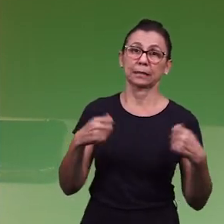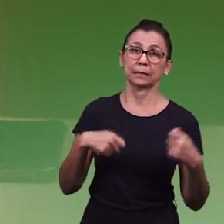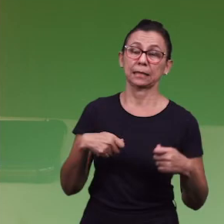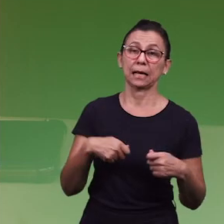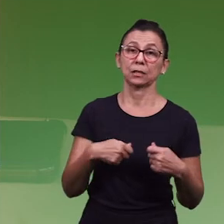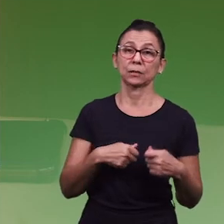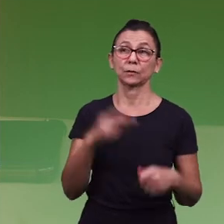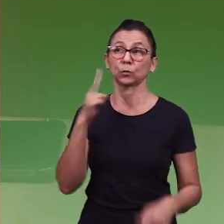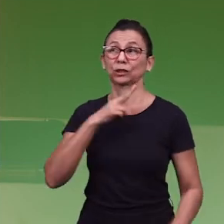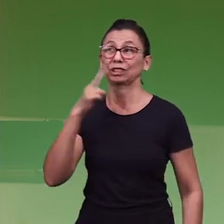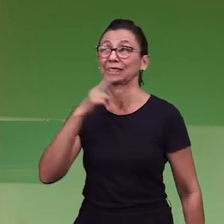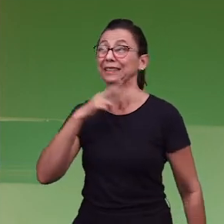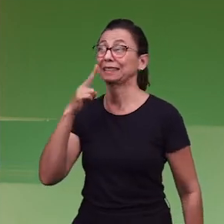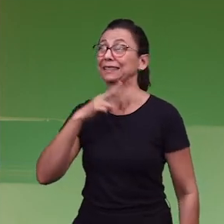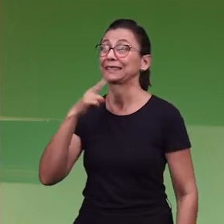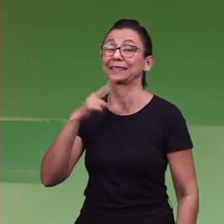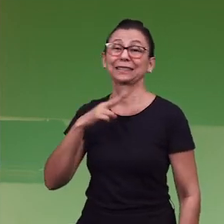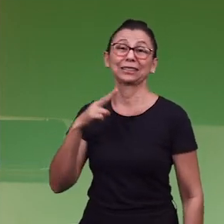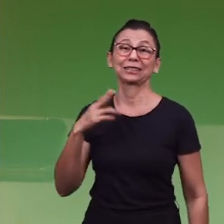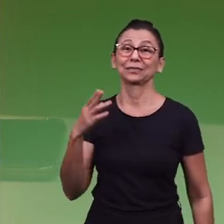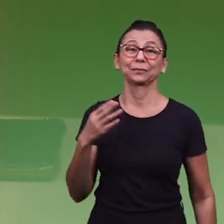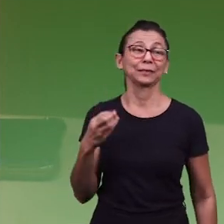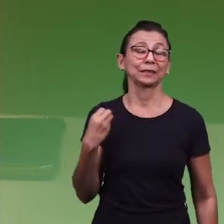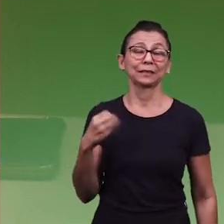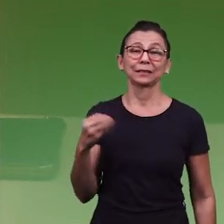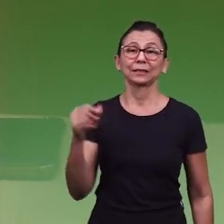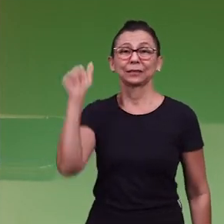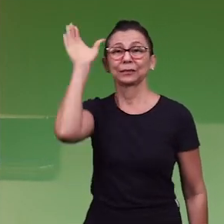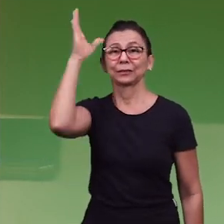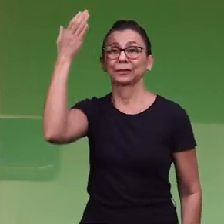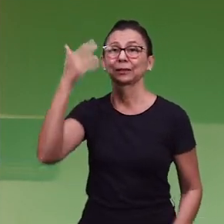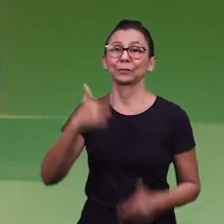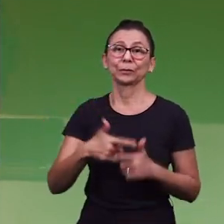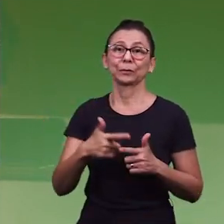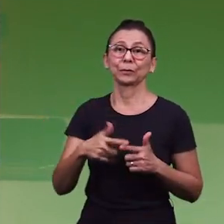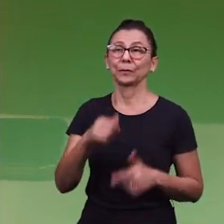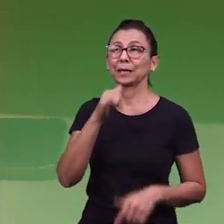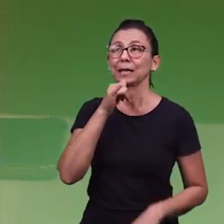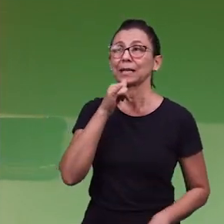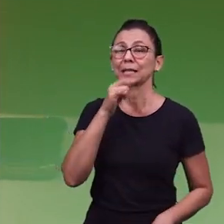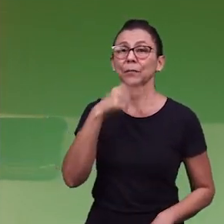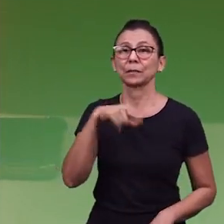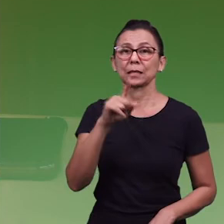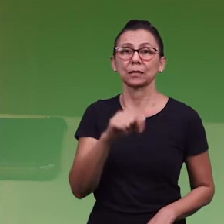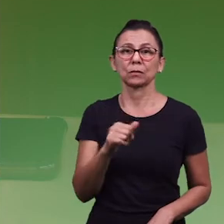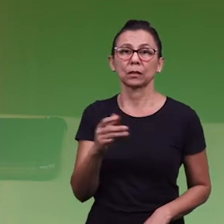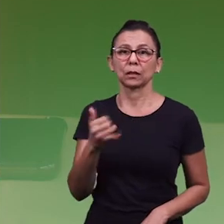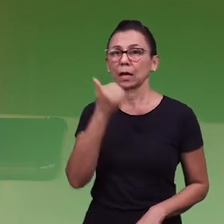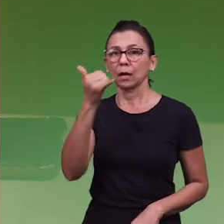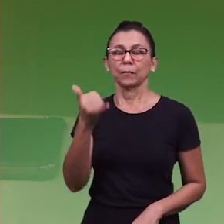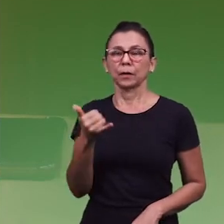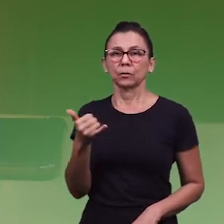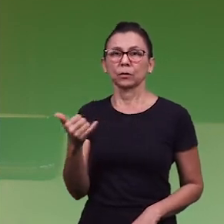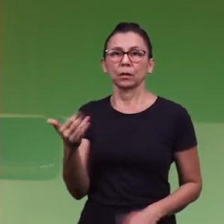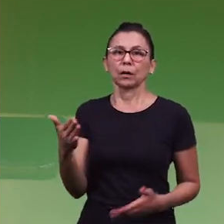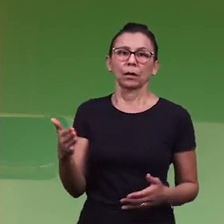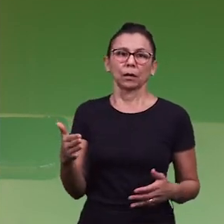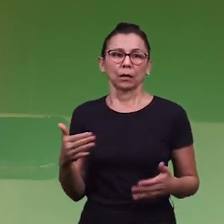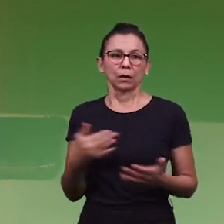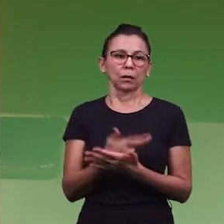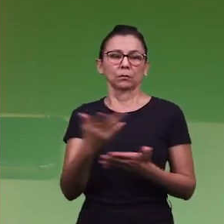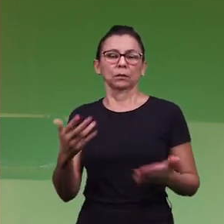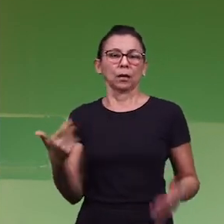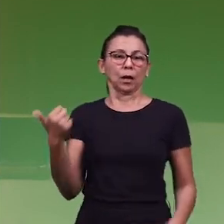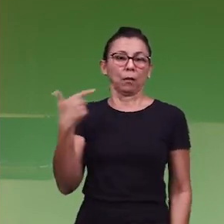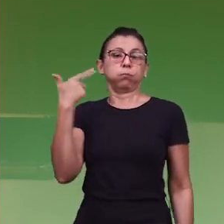Santo vai te dar sabedoria para você saber qual o recurso que você vai usar. Por exemplo, preciso de um livramento iminente aqui agora. Estou diante de uma